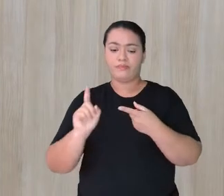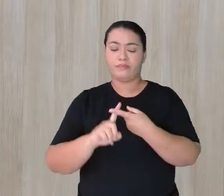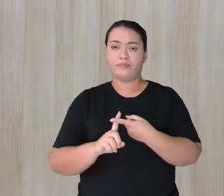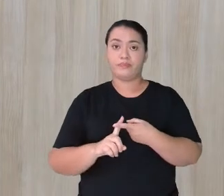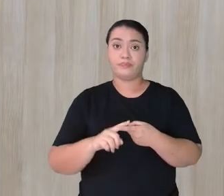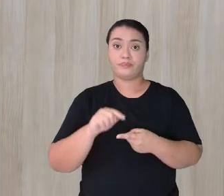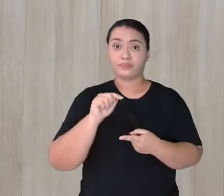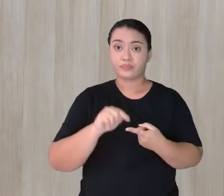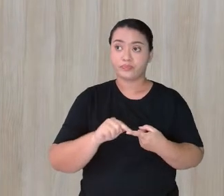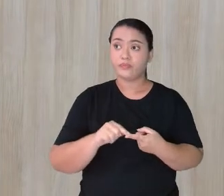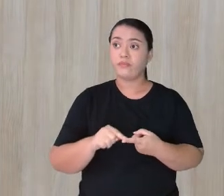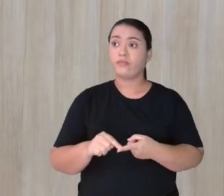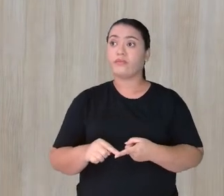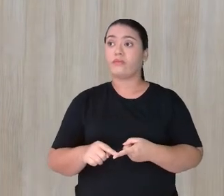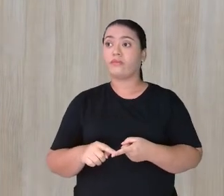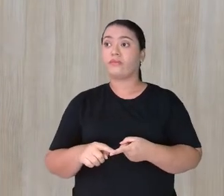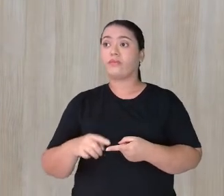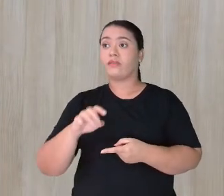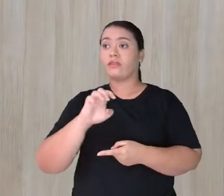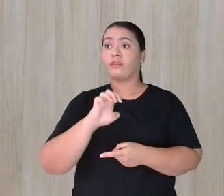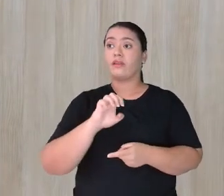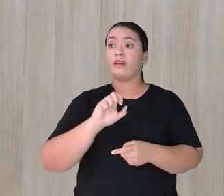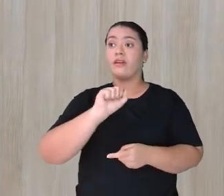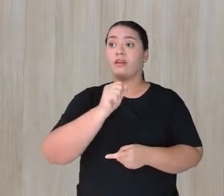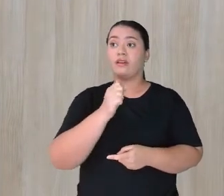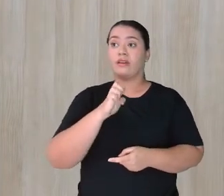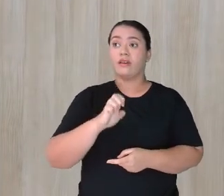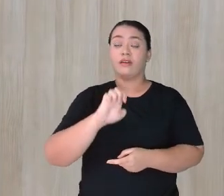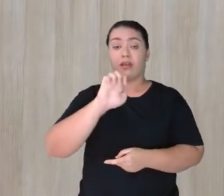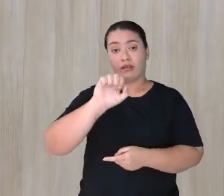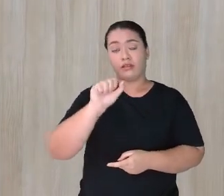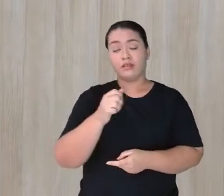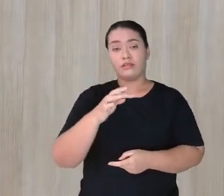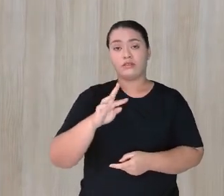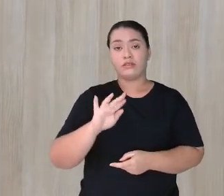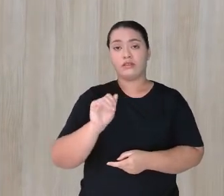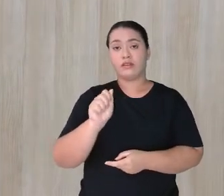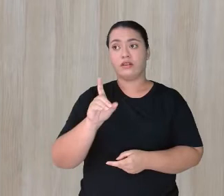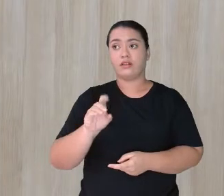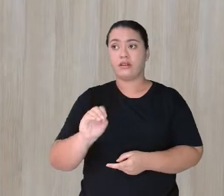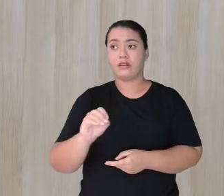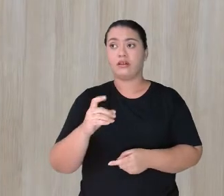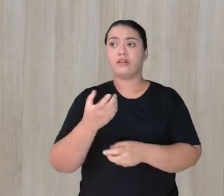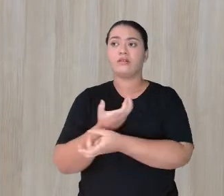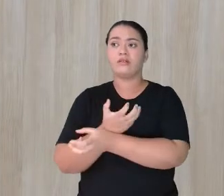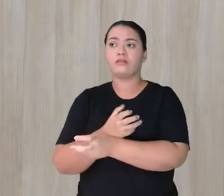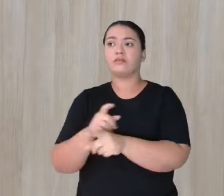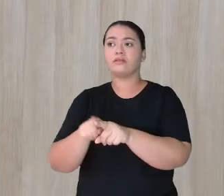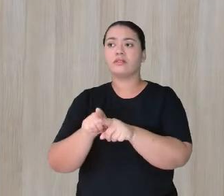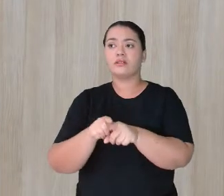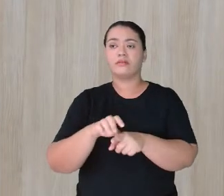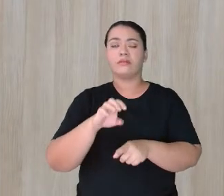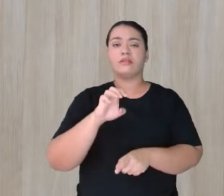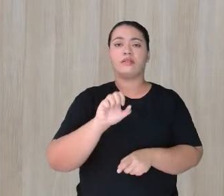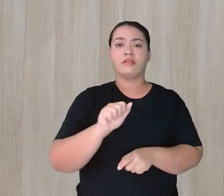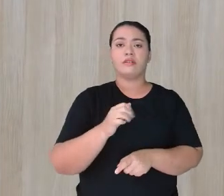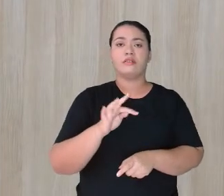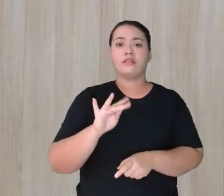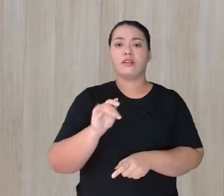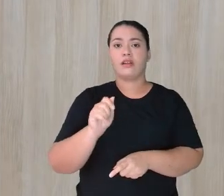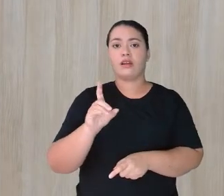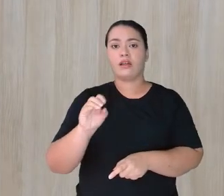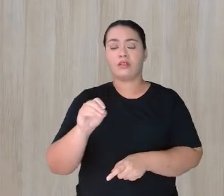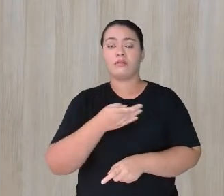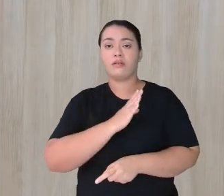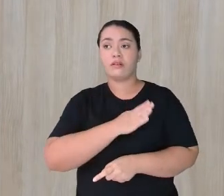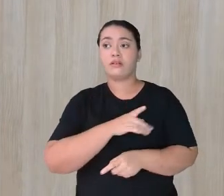muscular estriado esquelético, estriado cardíaco e também o não estriado.